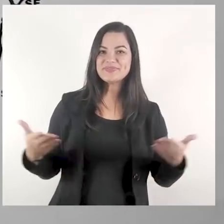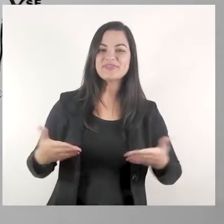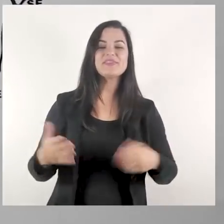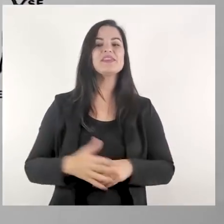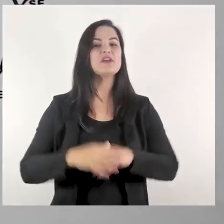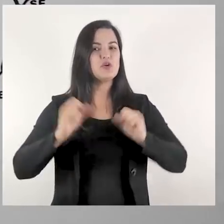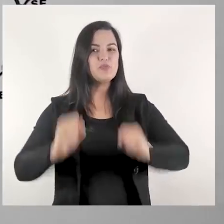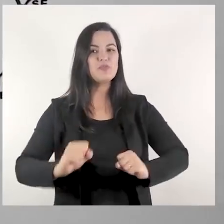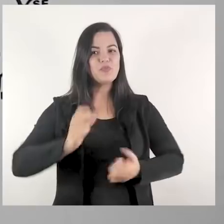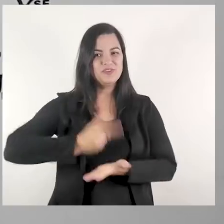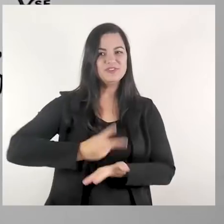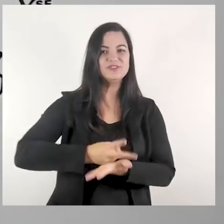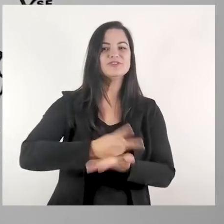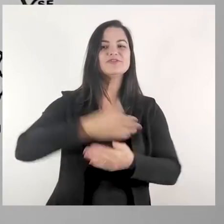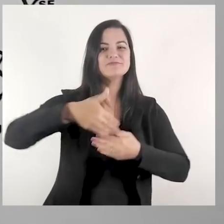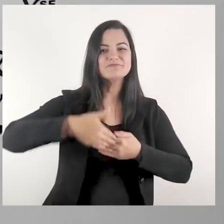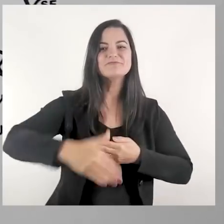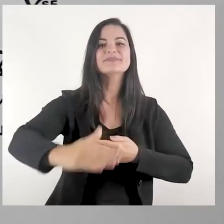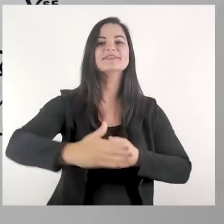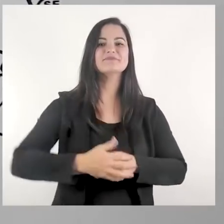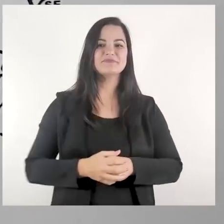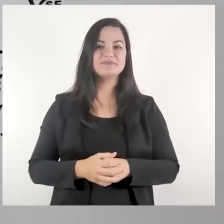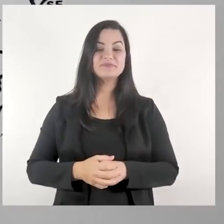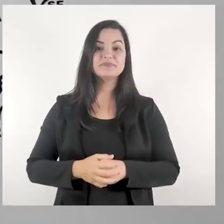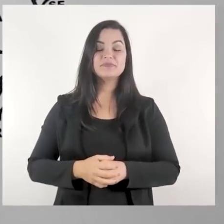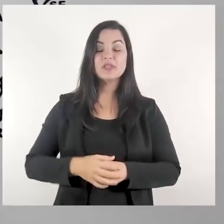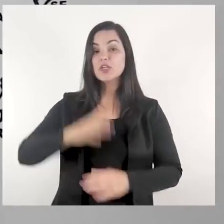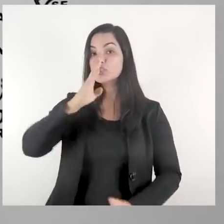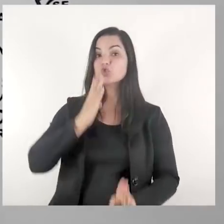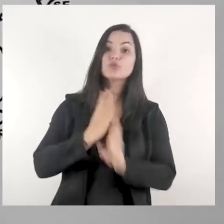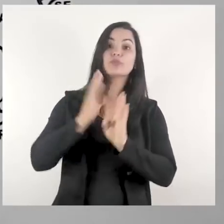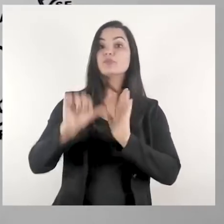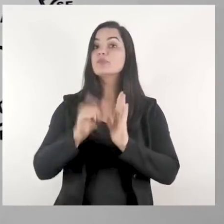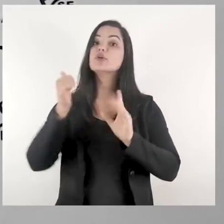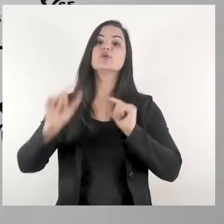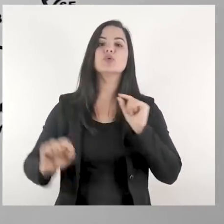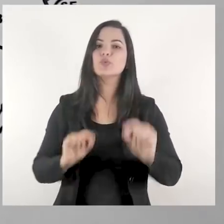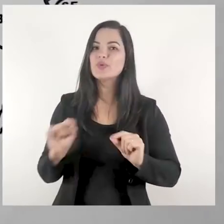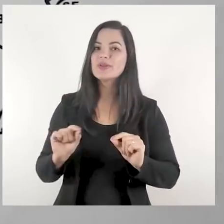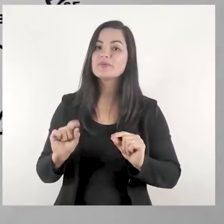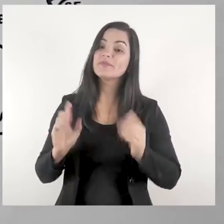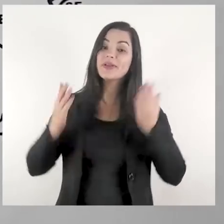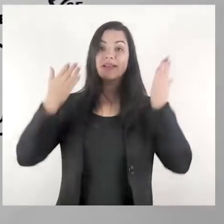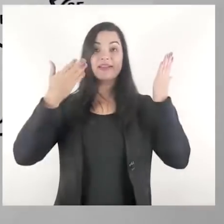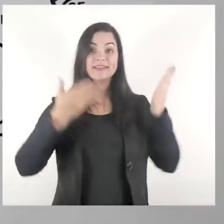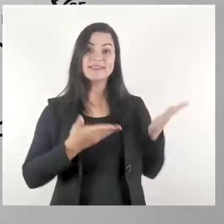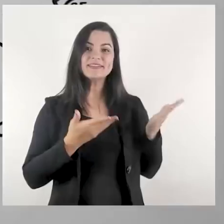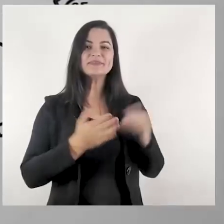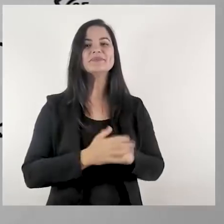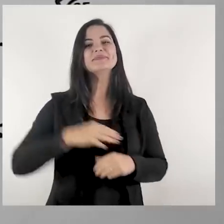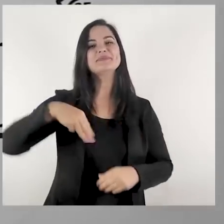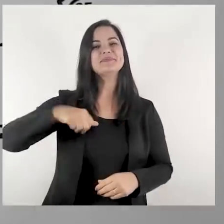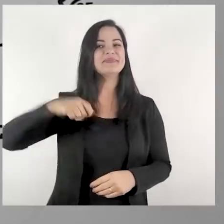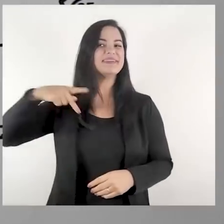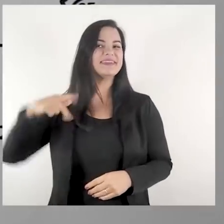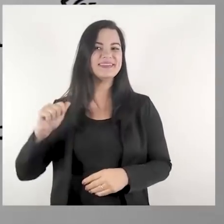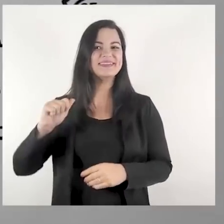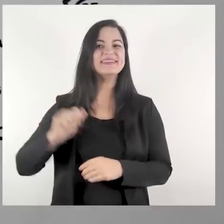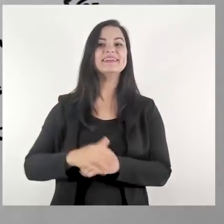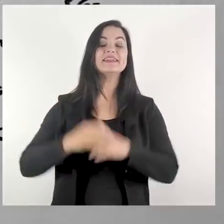Agora sim podemos seguir. E a nossa primeira descoberta será aqui no nosso